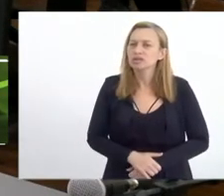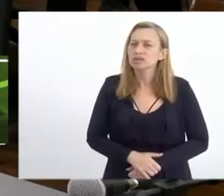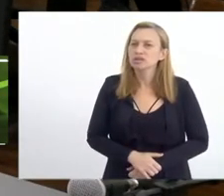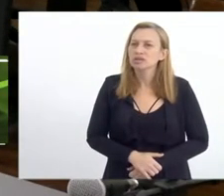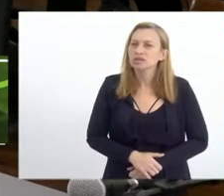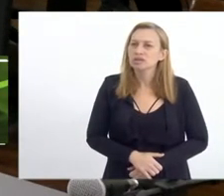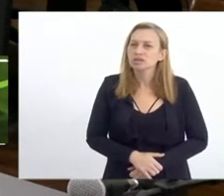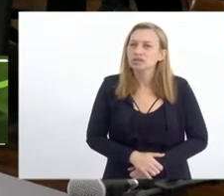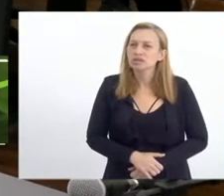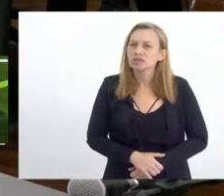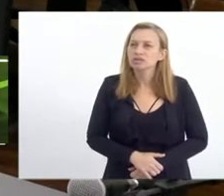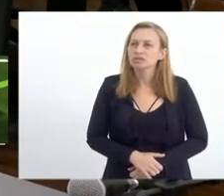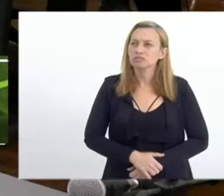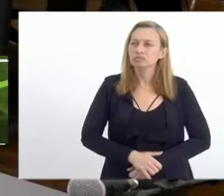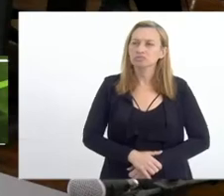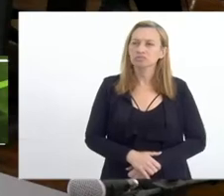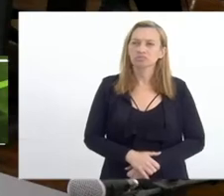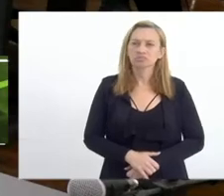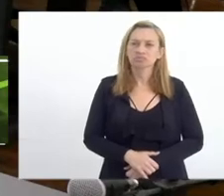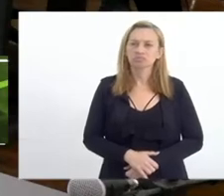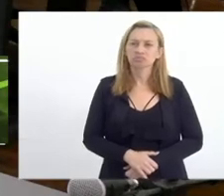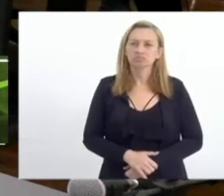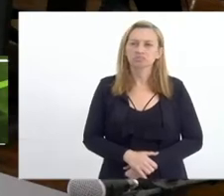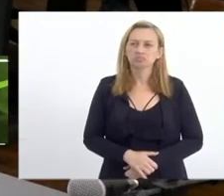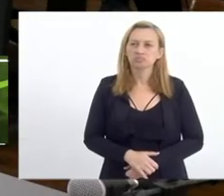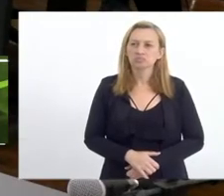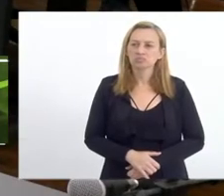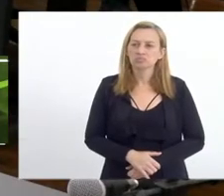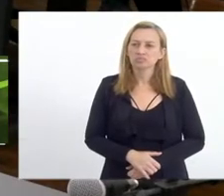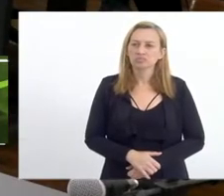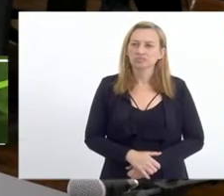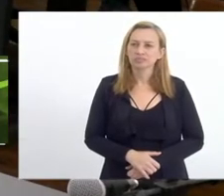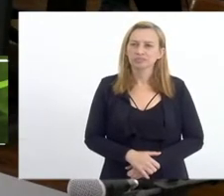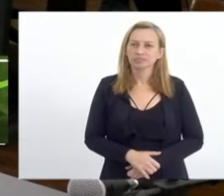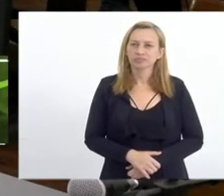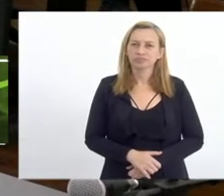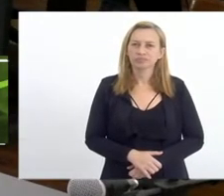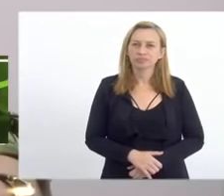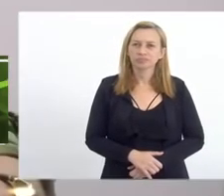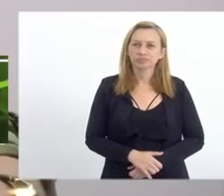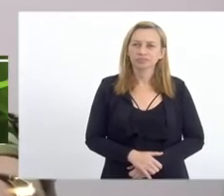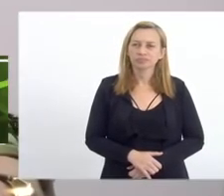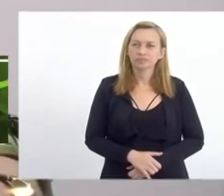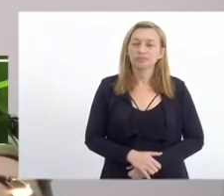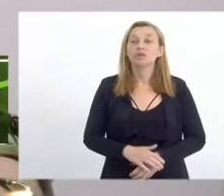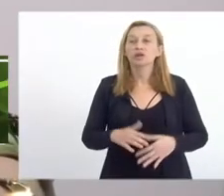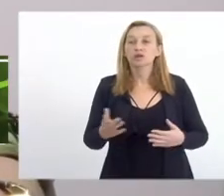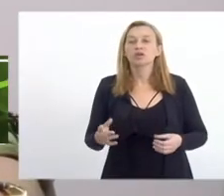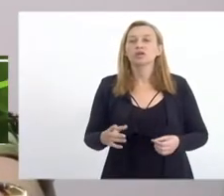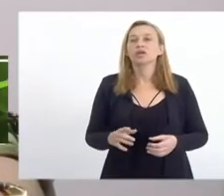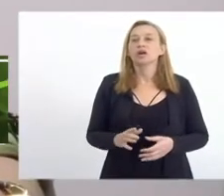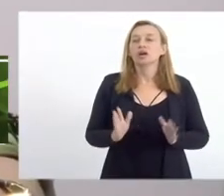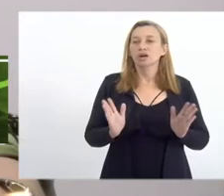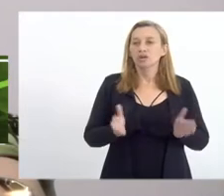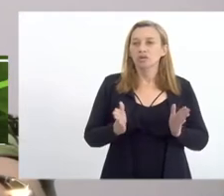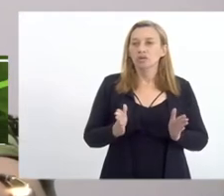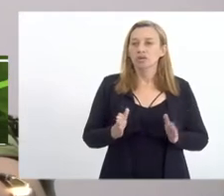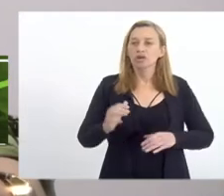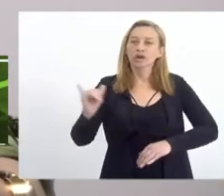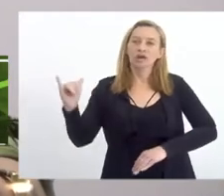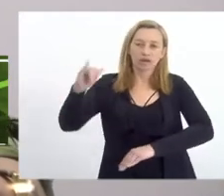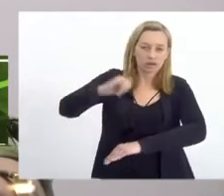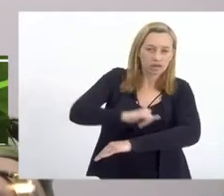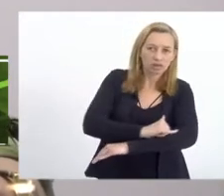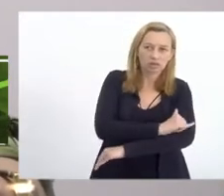está, Fábio. Então não está. Pula para o aeroporto aí. Macaé. Então eu vou passar a palavra agora para o aeroporto